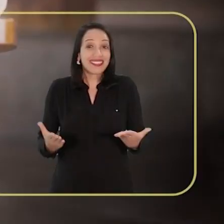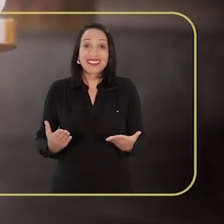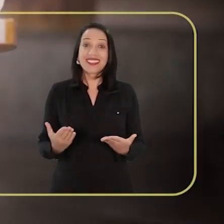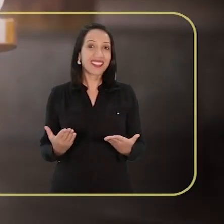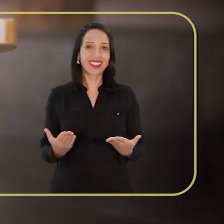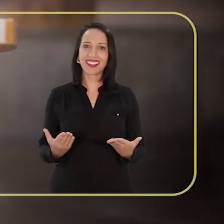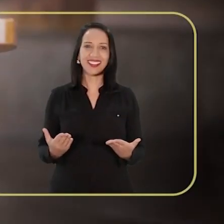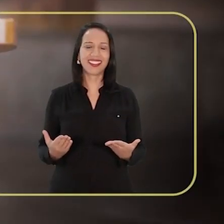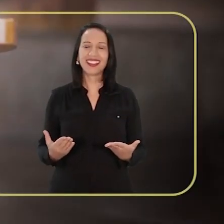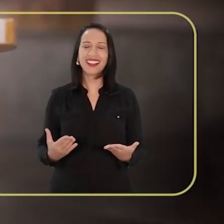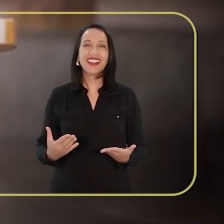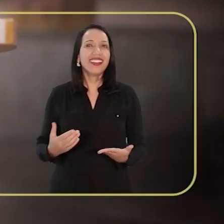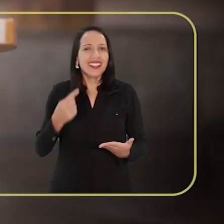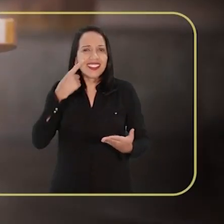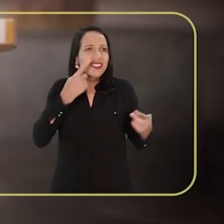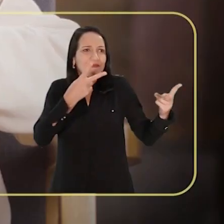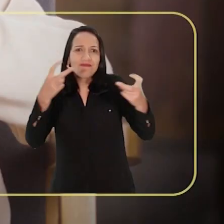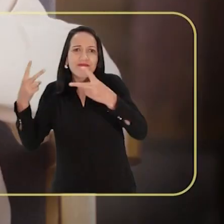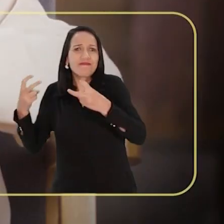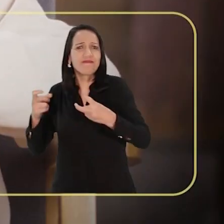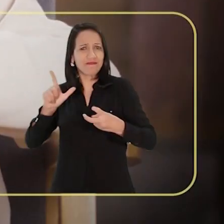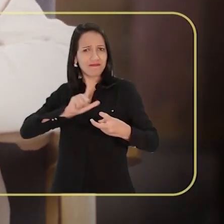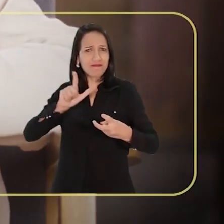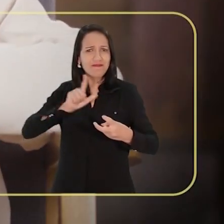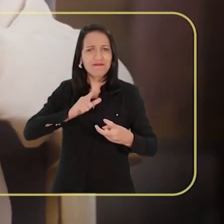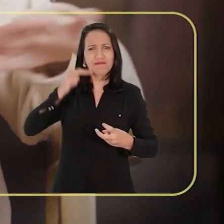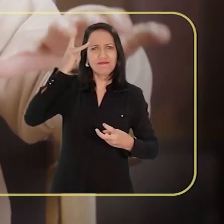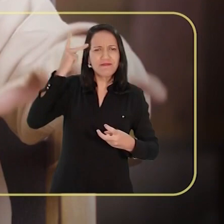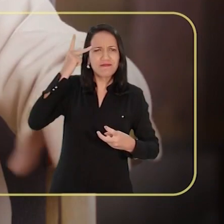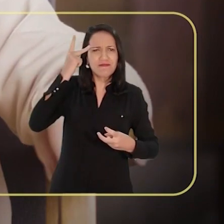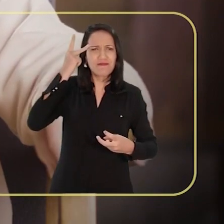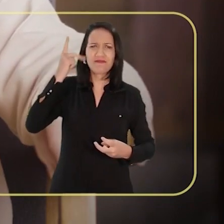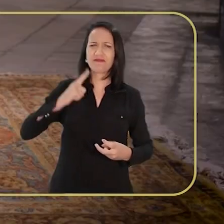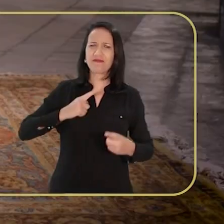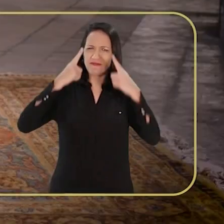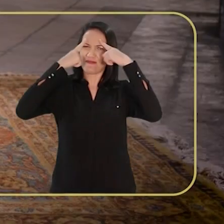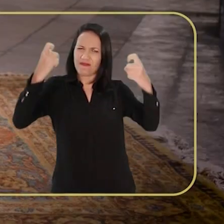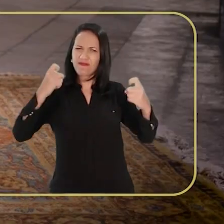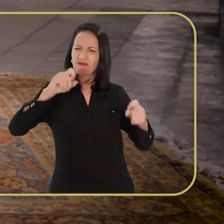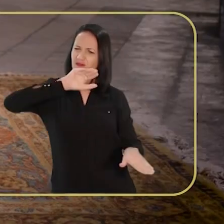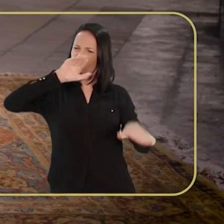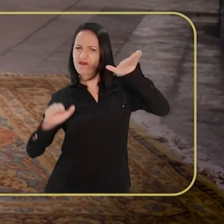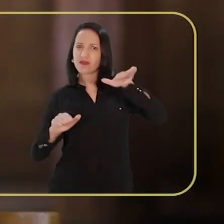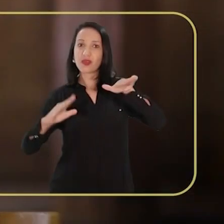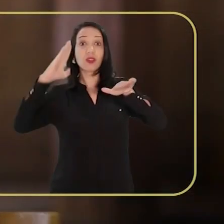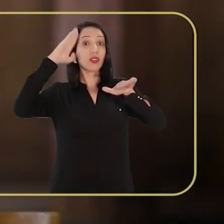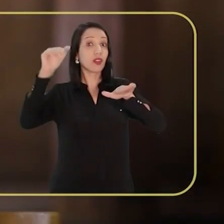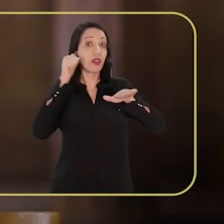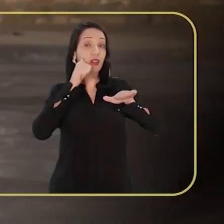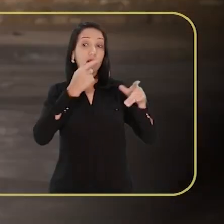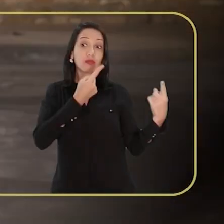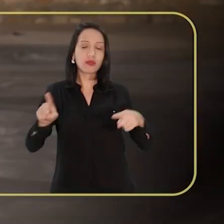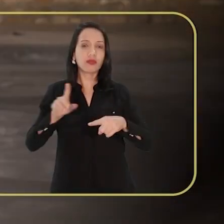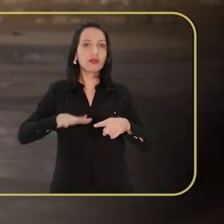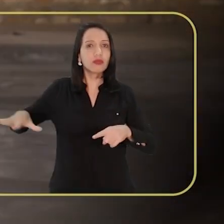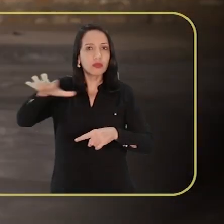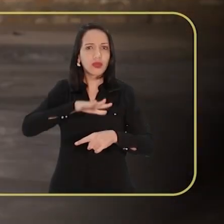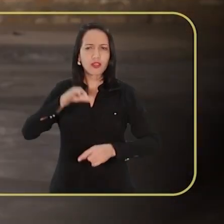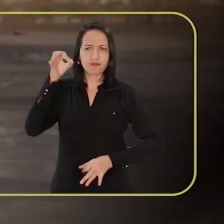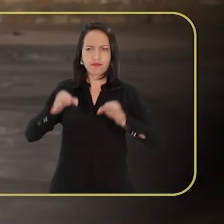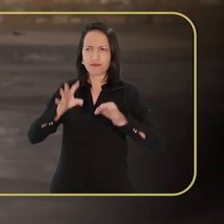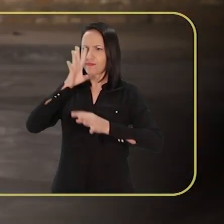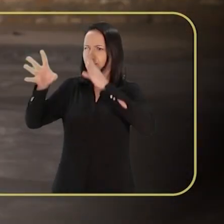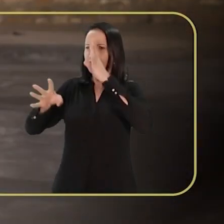Tem uma coisa que São Paulo tem de sobra, violência e desigualdade. Principalmente contra mulheres. Às vezes você é julgada